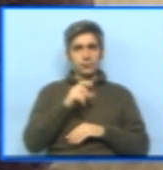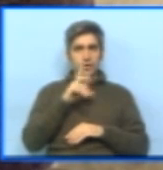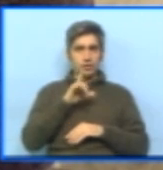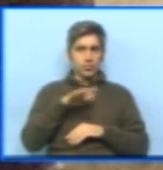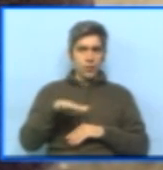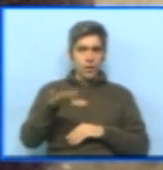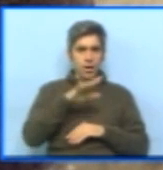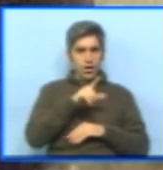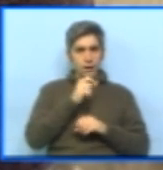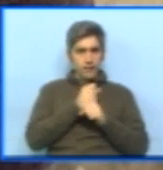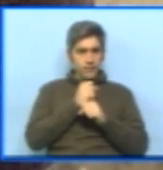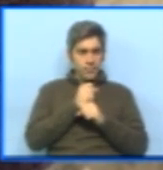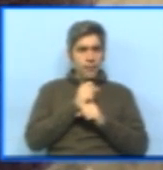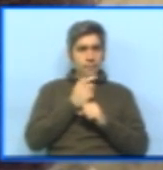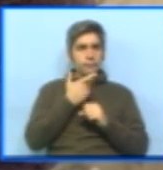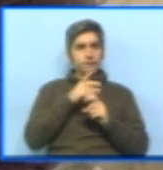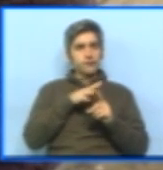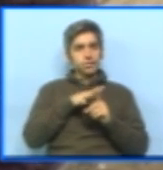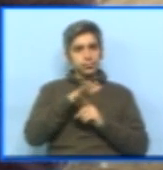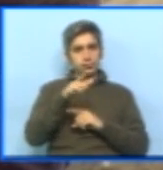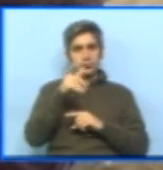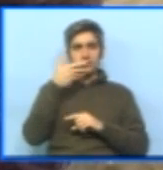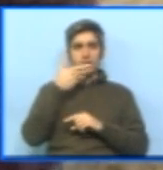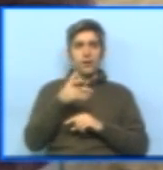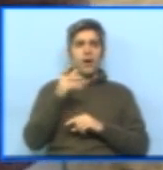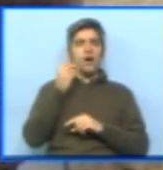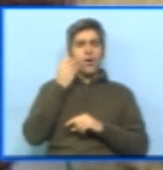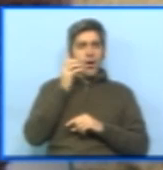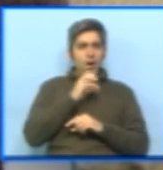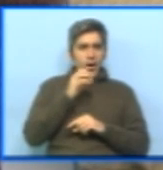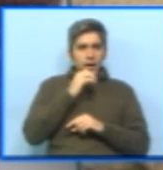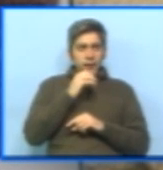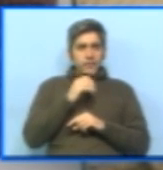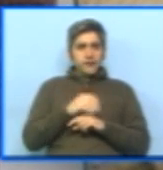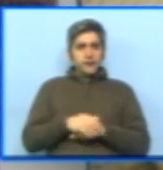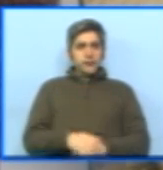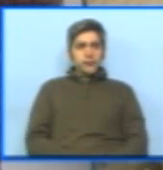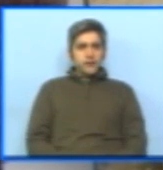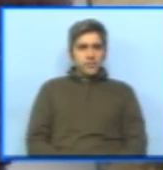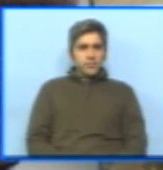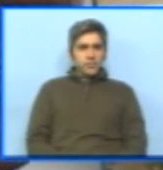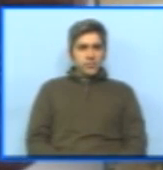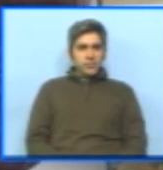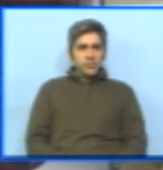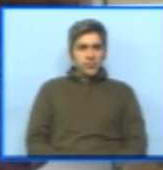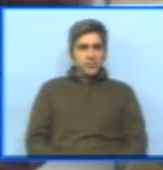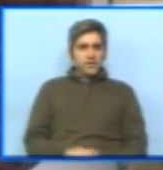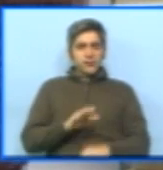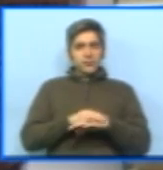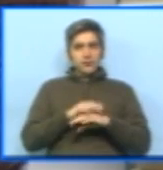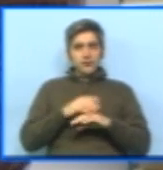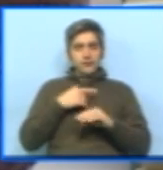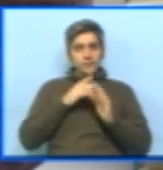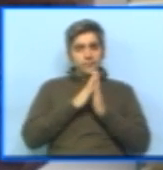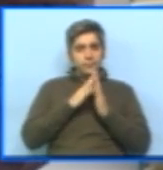é que se deixa contagiar, no bom sentido, por esta experiência? Talvez por isso, por ser de uma diocese e